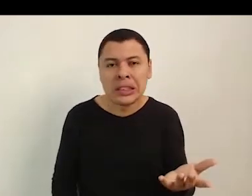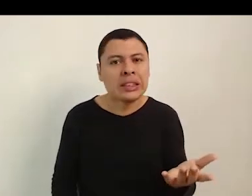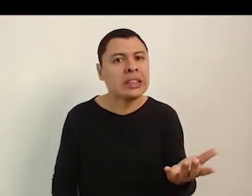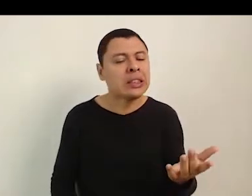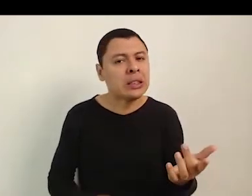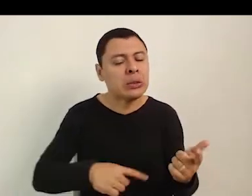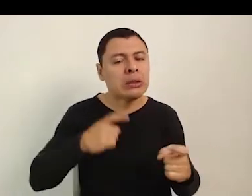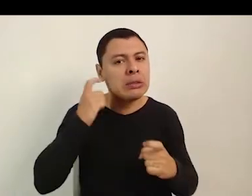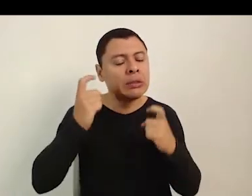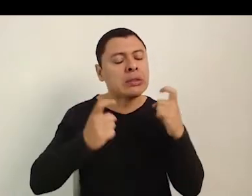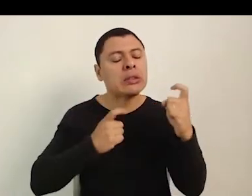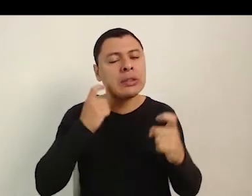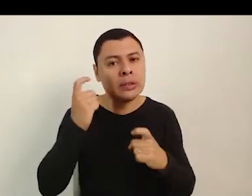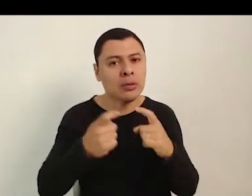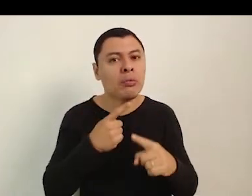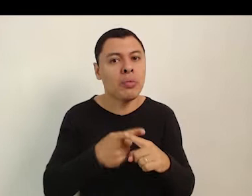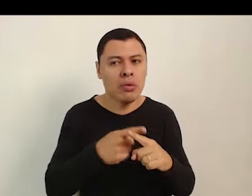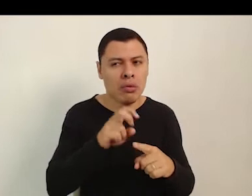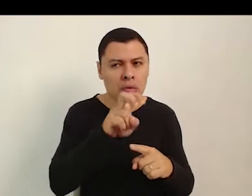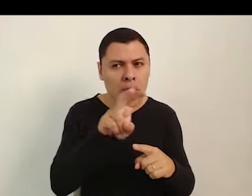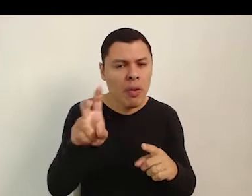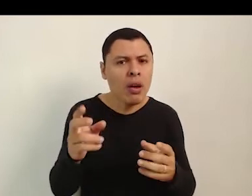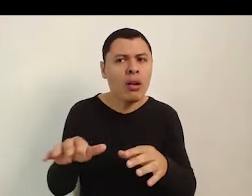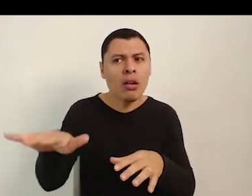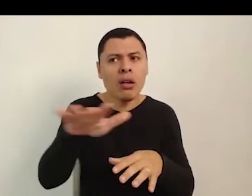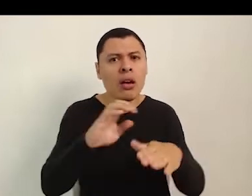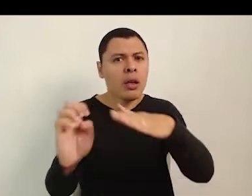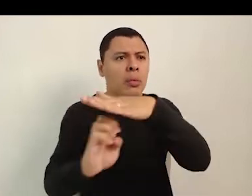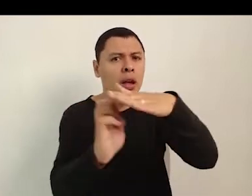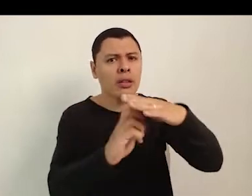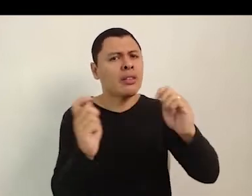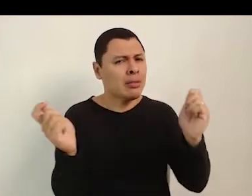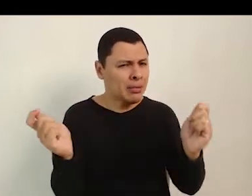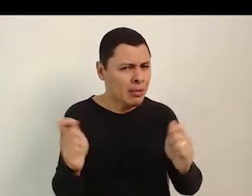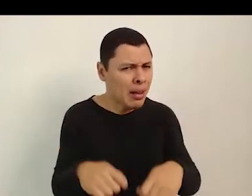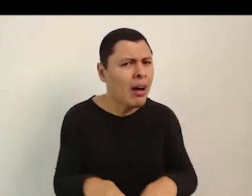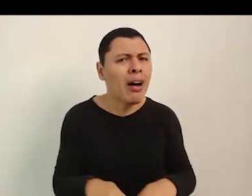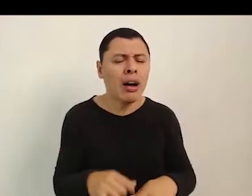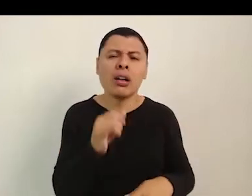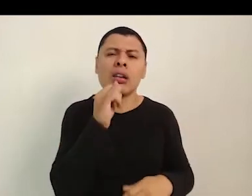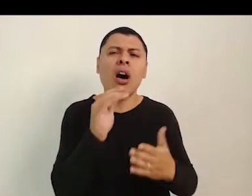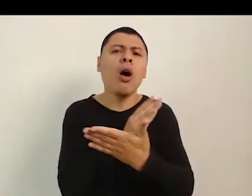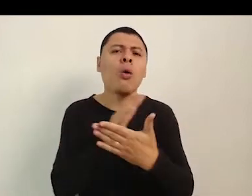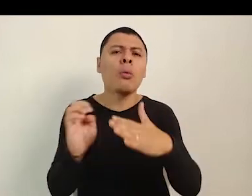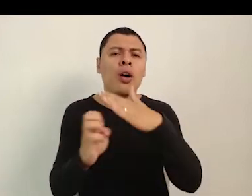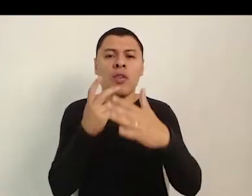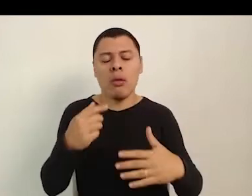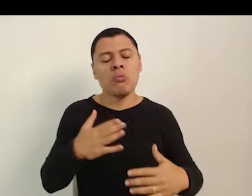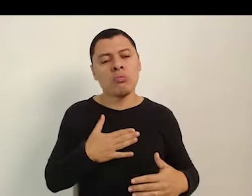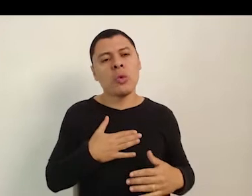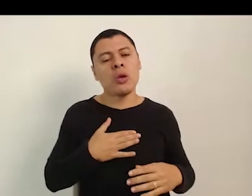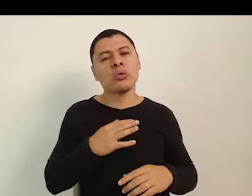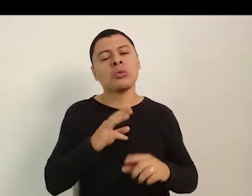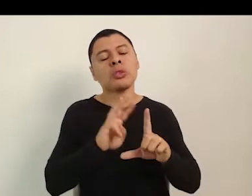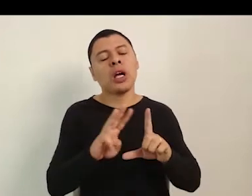o potencial no mercado. Quando a gente fala, por exemplo, de uma empresa dizer, hoje eu tenho meu site acessível, vamos dizer